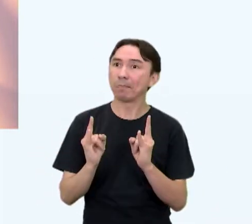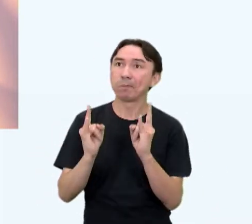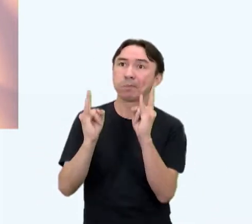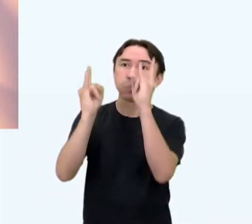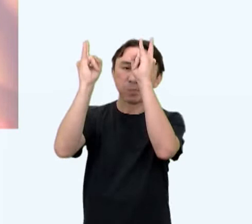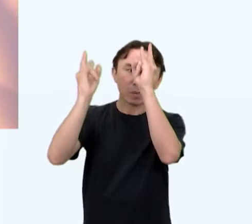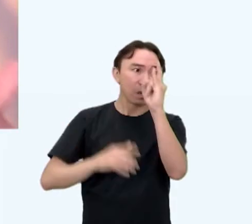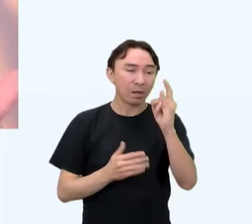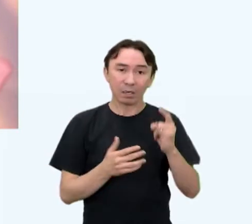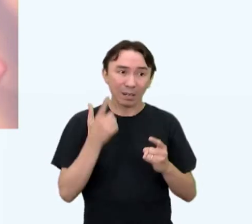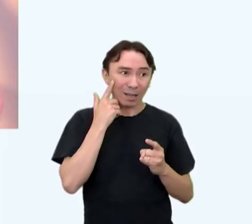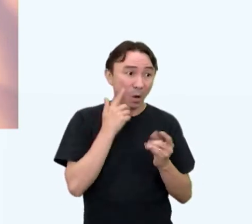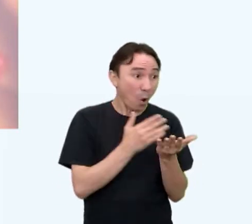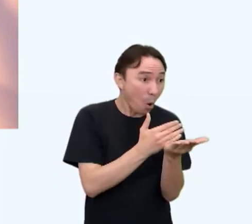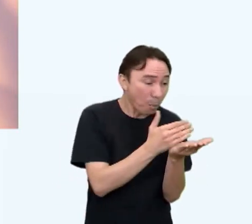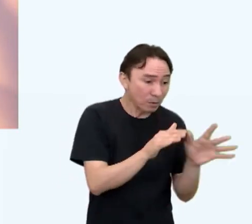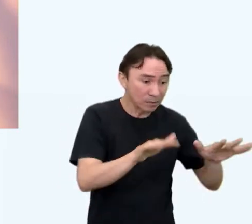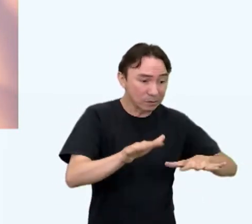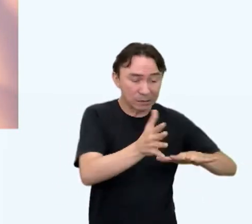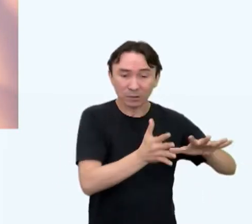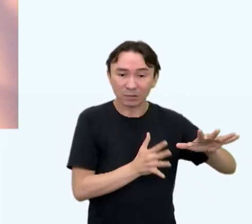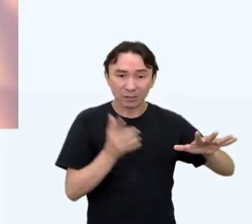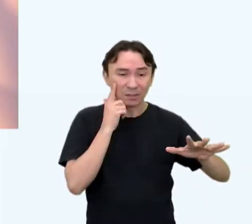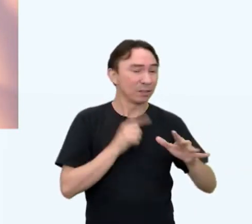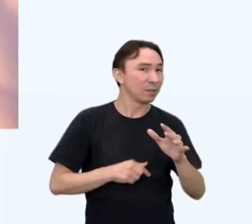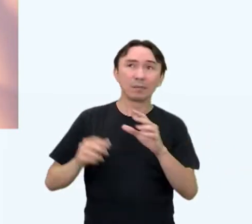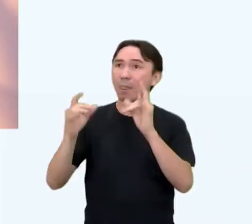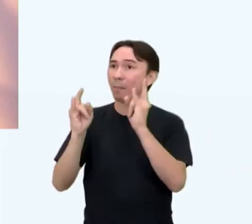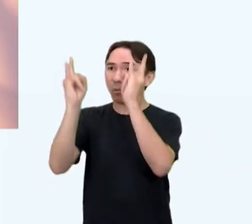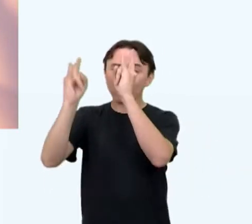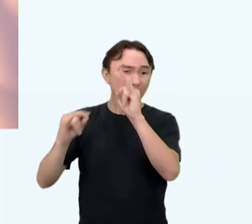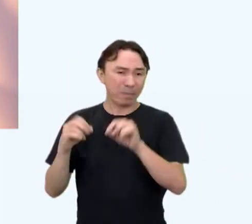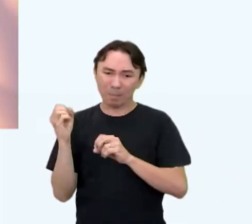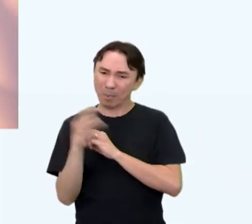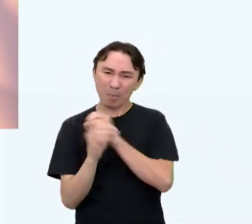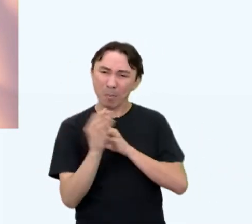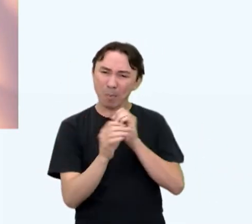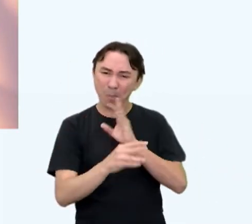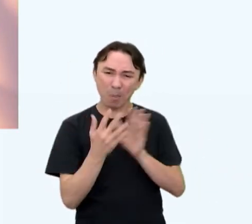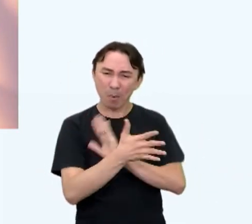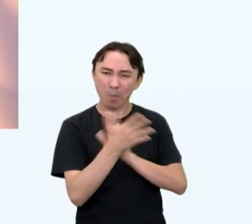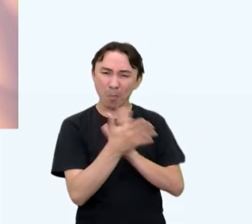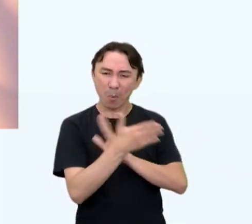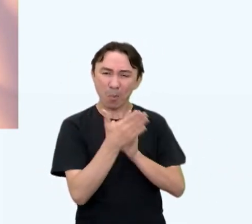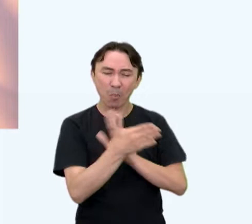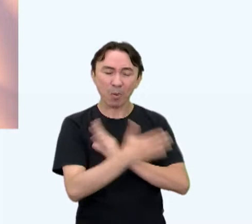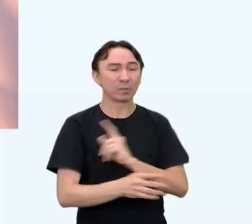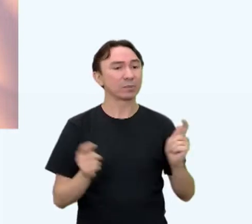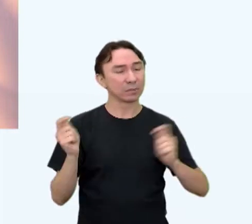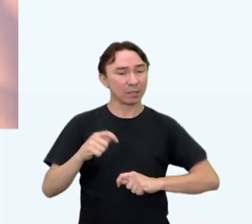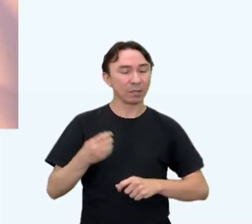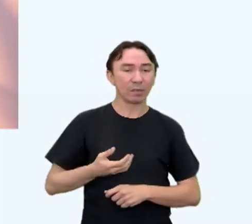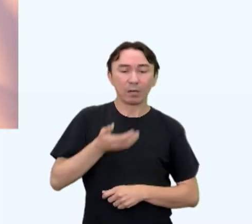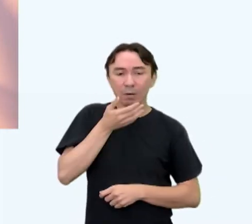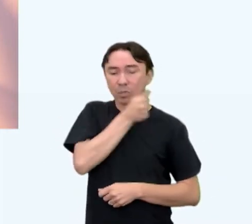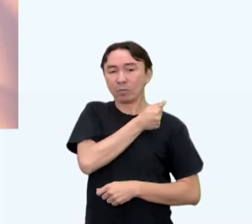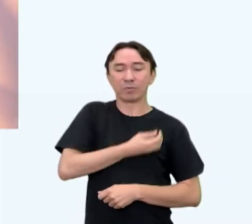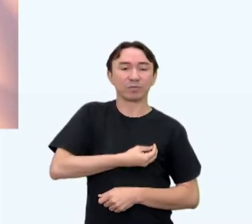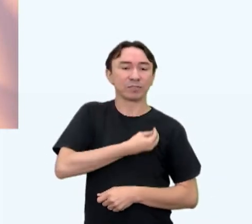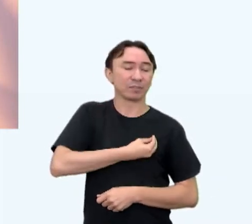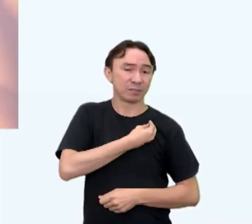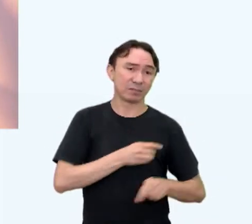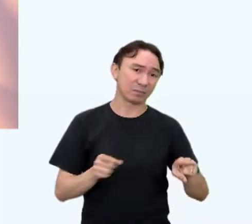Então, realmente, essa iniciativa é muito bacana, além de utilizar os acelerômetros dos celulares como sensores. Isso já